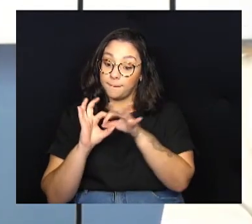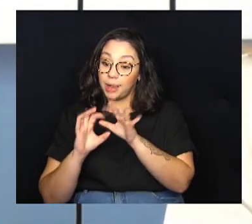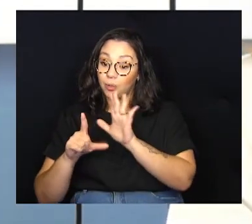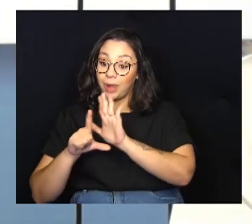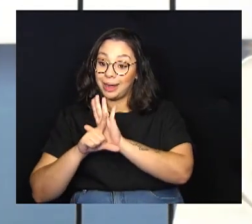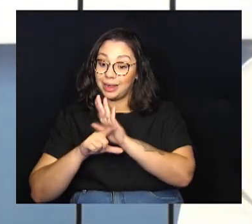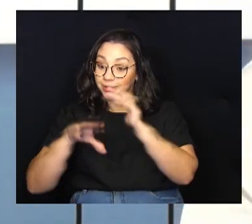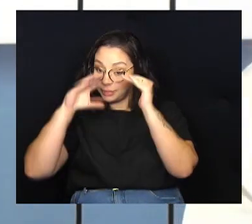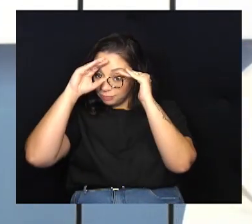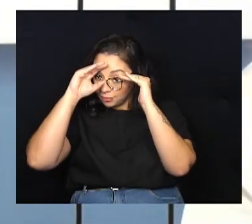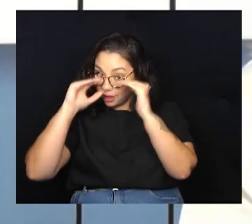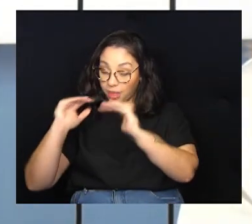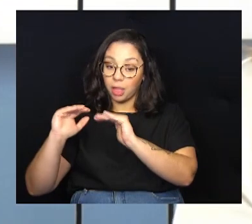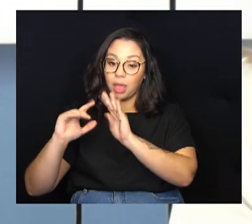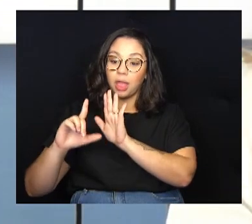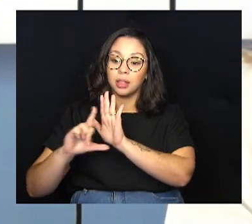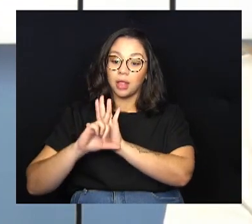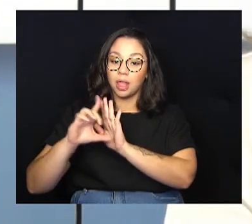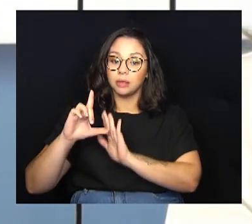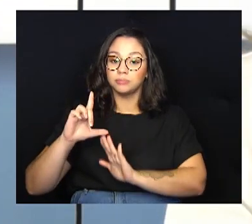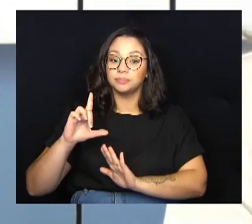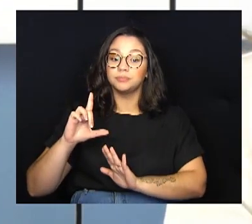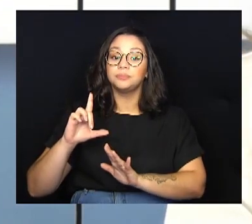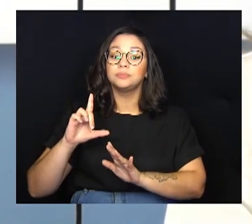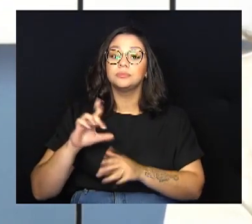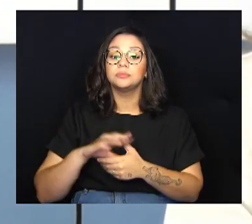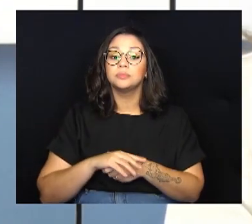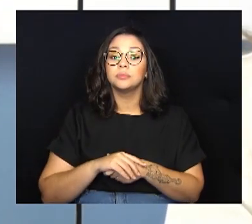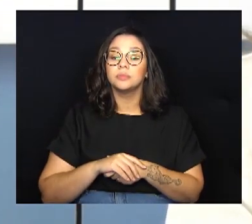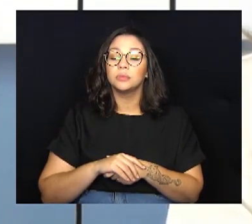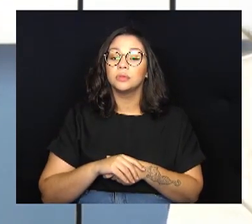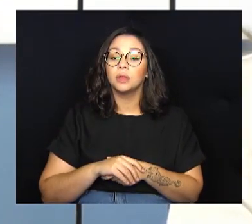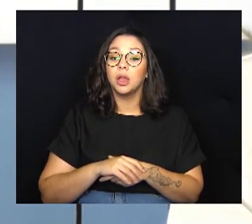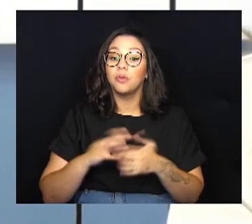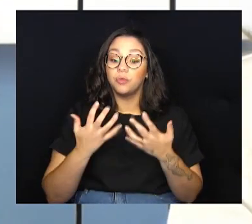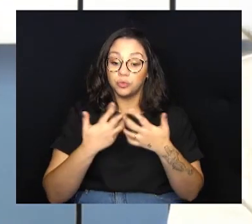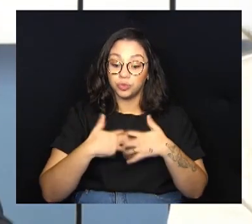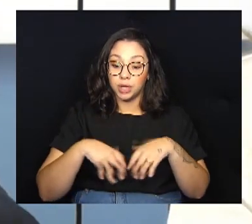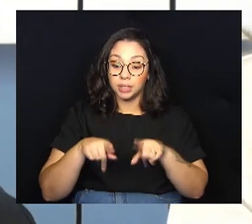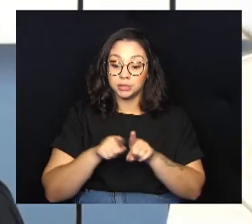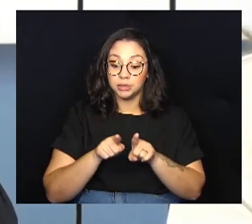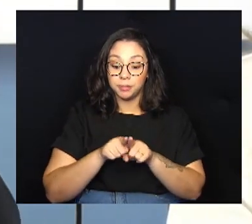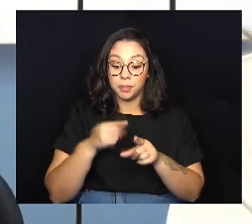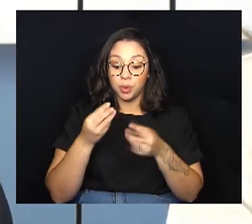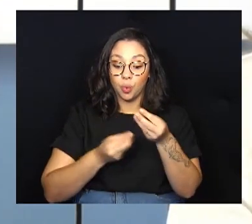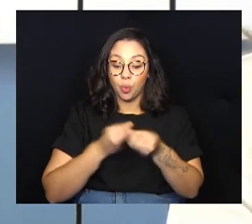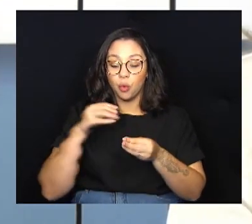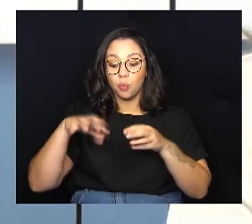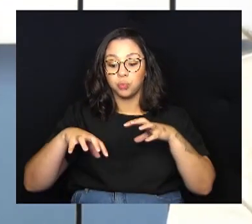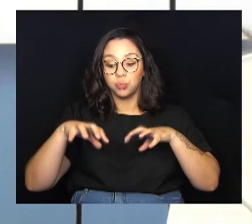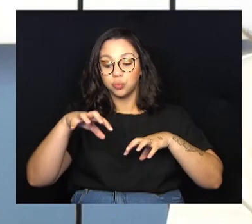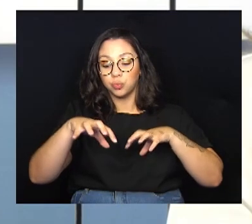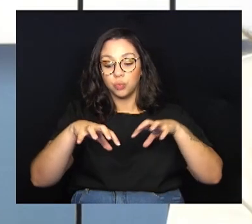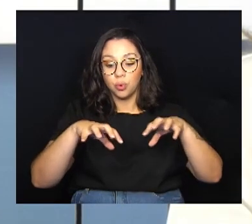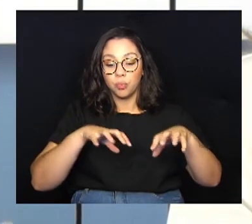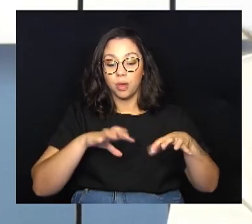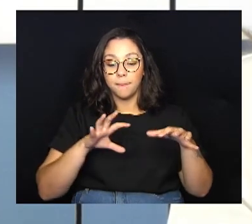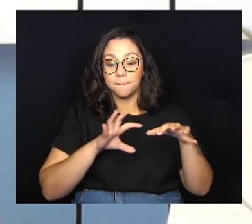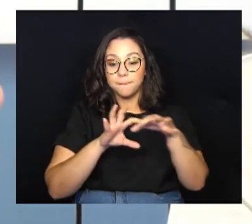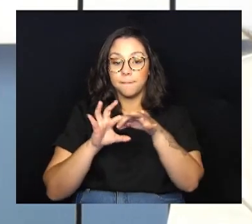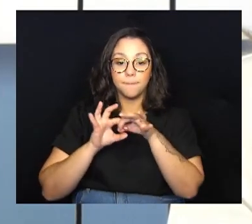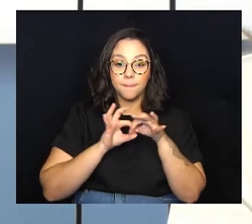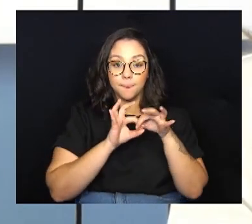de prevenção. A gente conta aqui com o vereador Nelson Osseri, que é o presidente da Comissão de Prevenção às Drogas aqui da Câmara Municipal